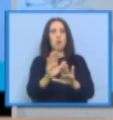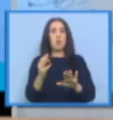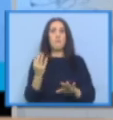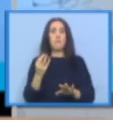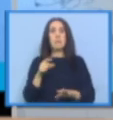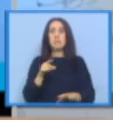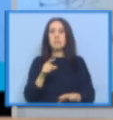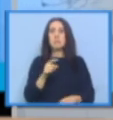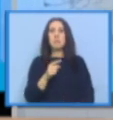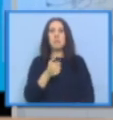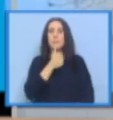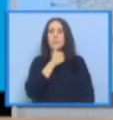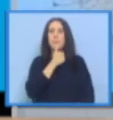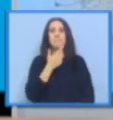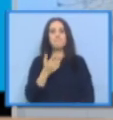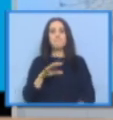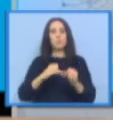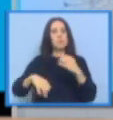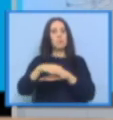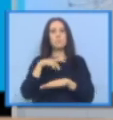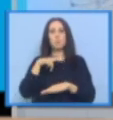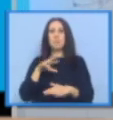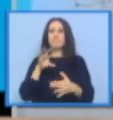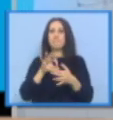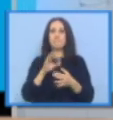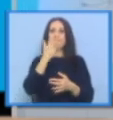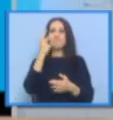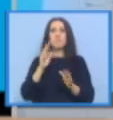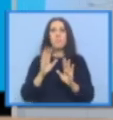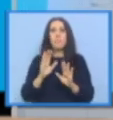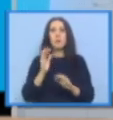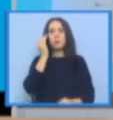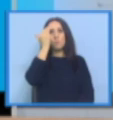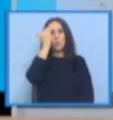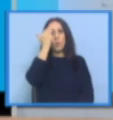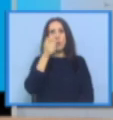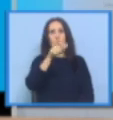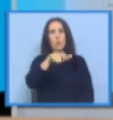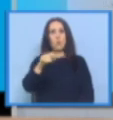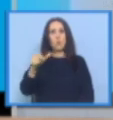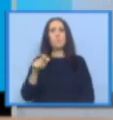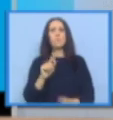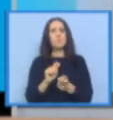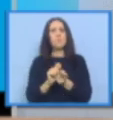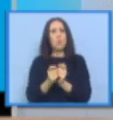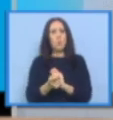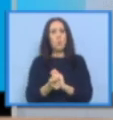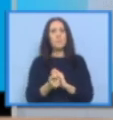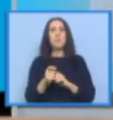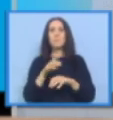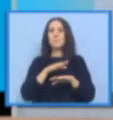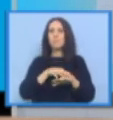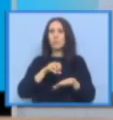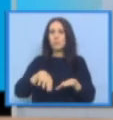está profundamente enraizada na sociedade portuguesa, mas as mentalidades estão a mudar graças